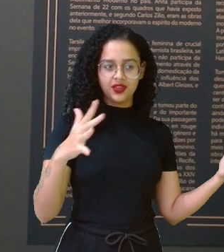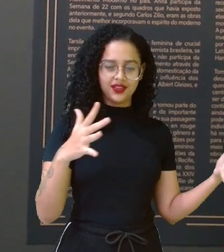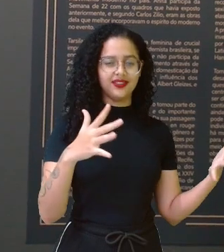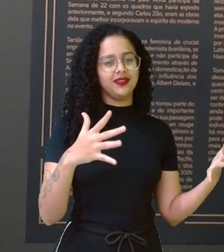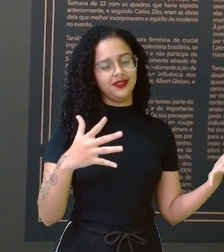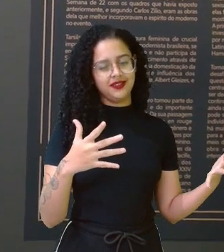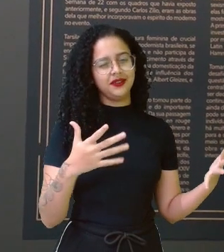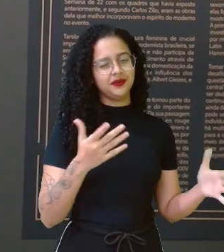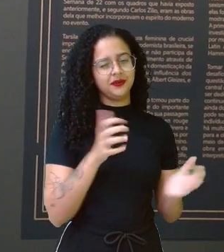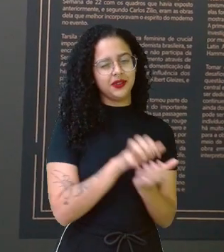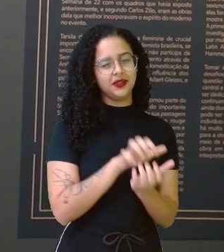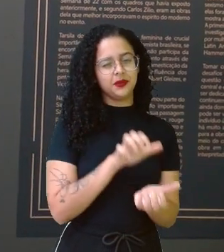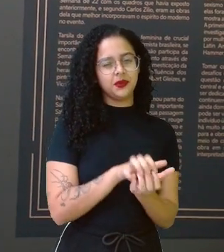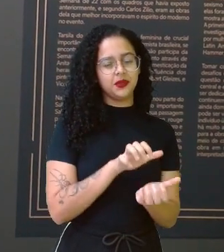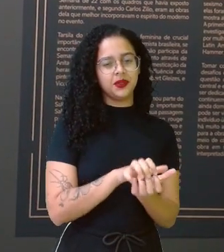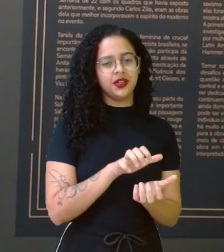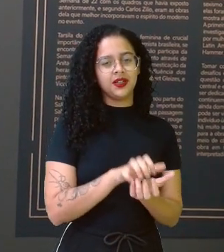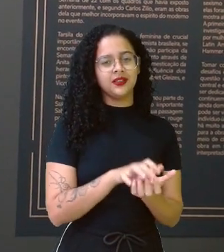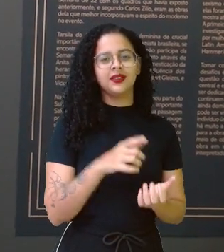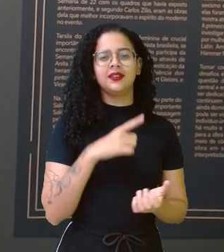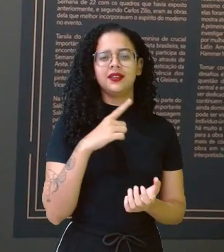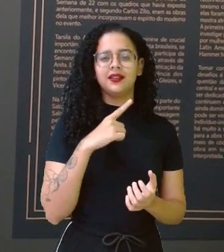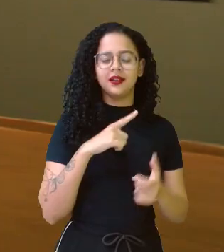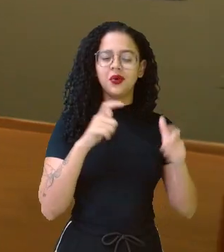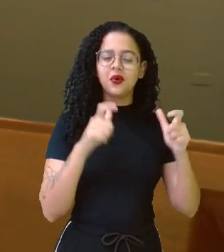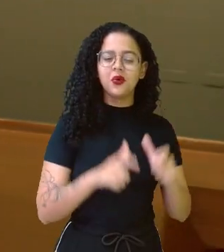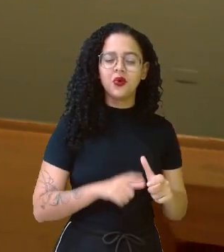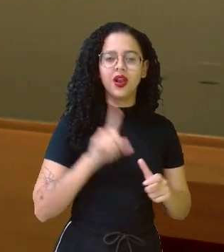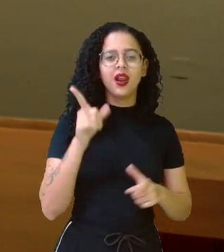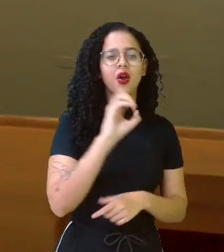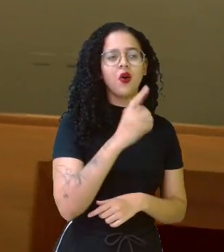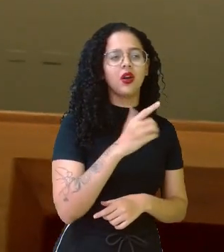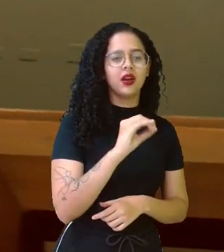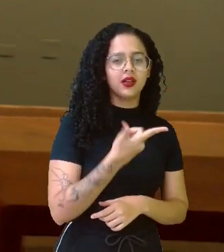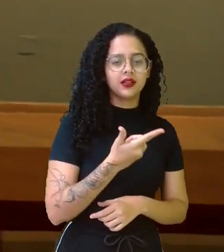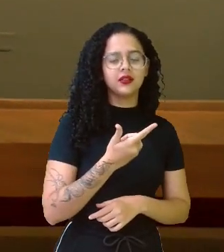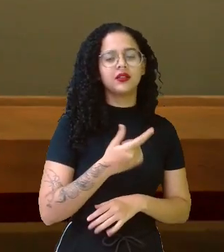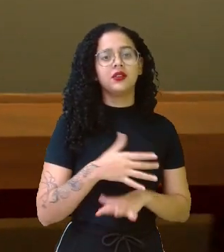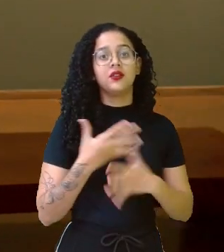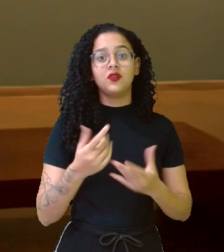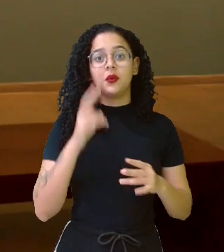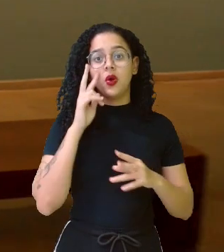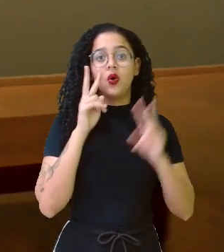assim. Pernambucana, tinha um ateliê em Olinda. Vamos dar uma geral aqui